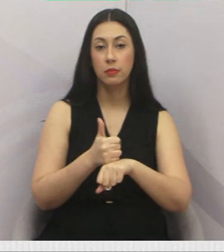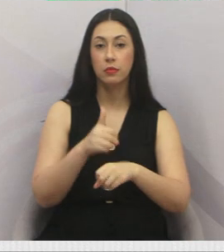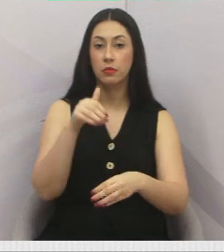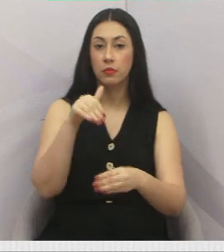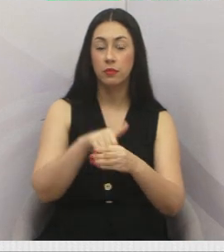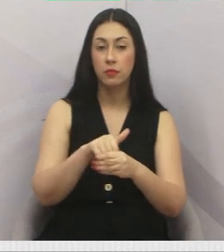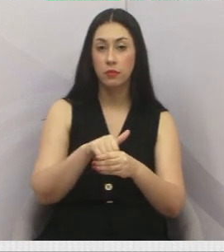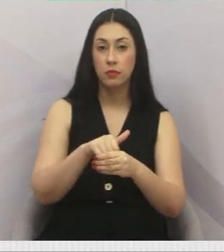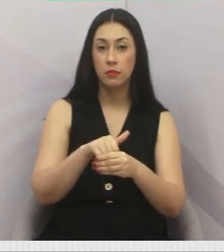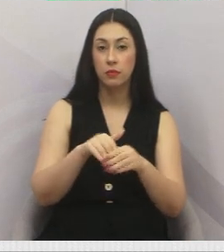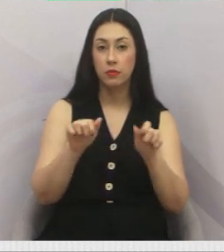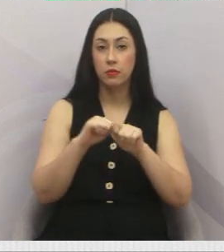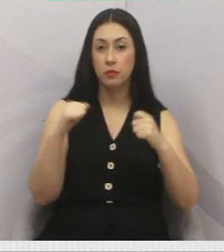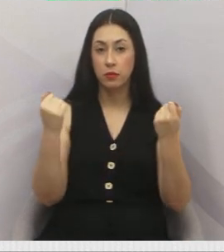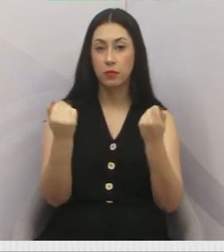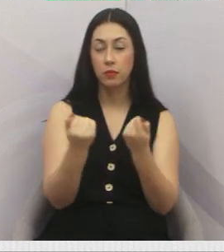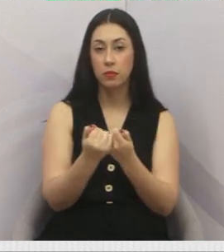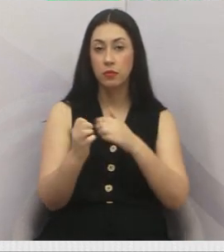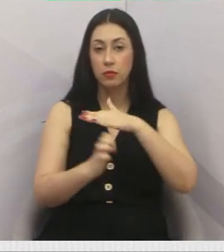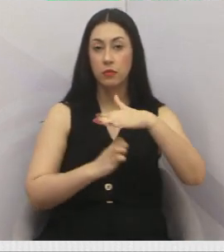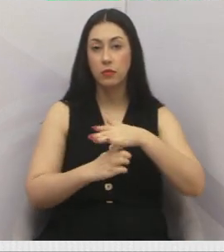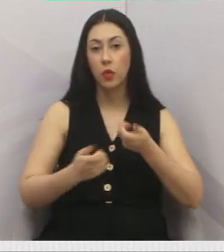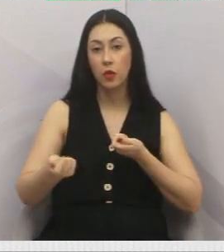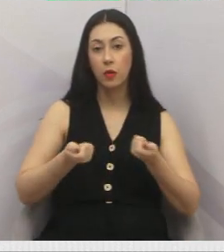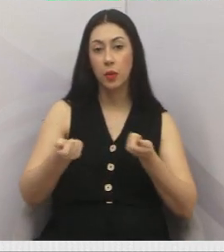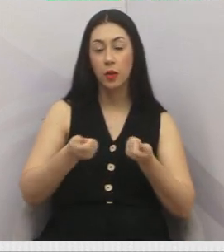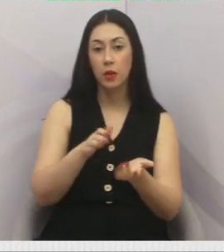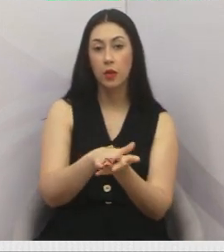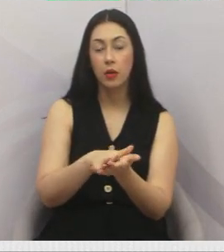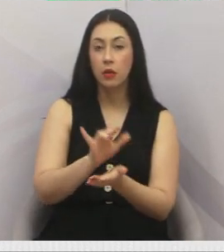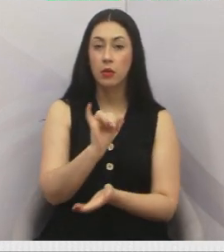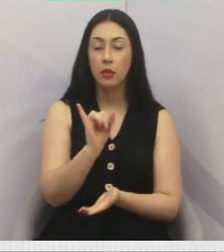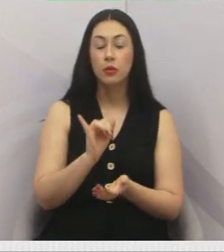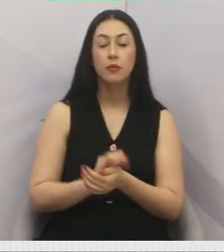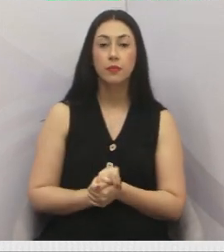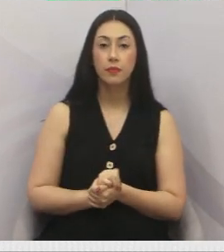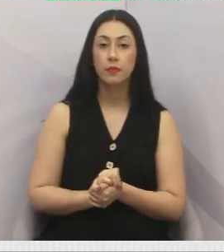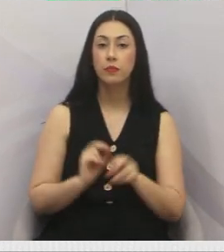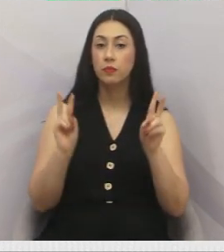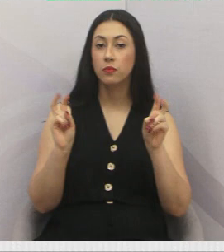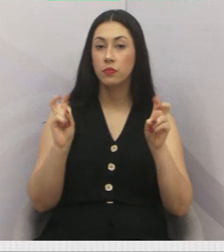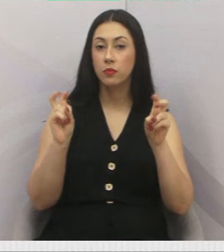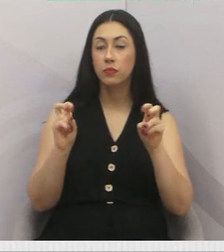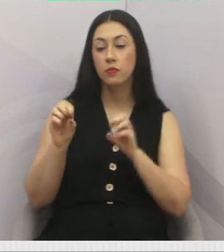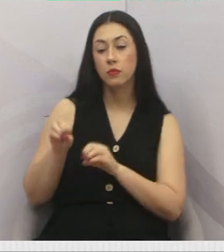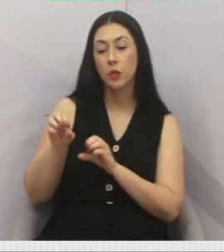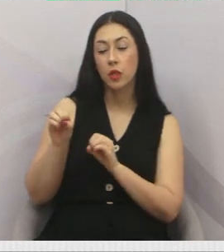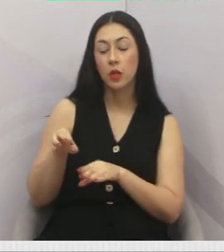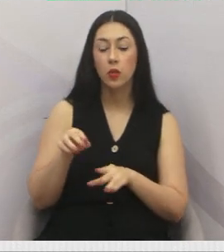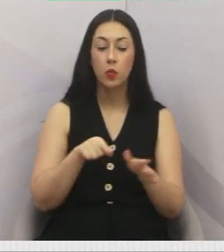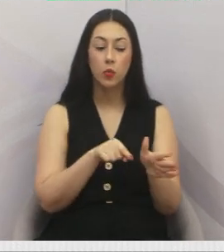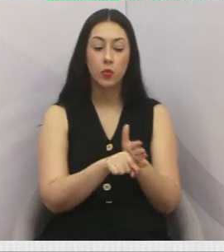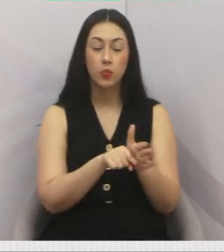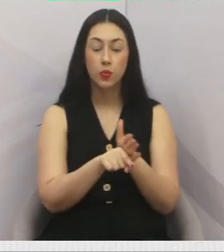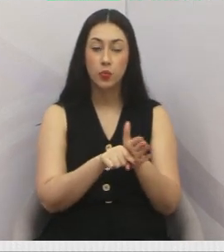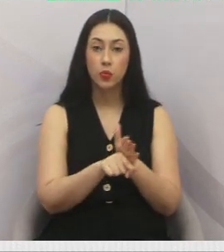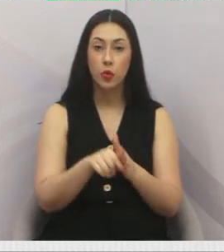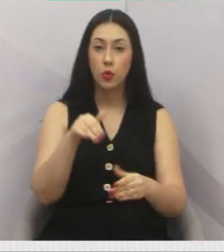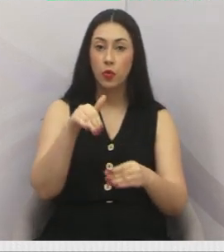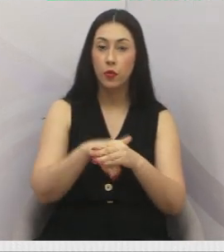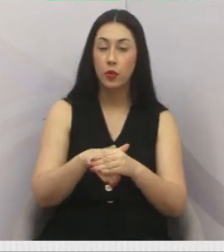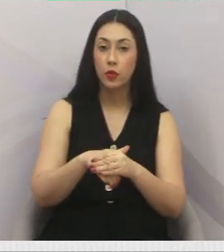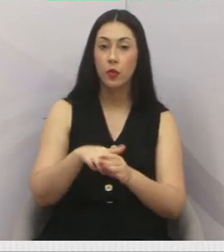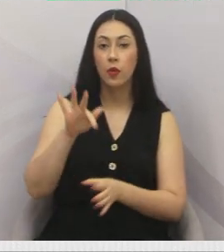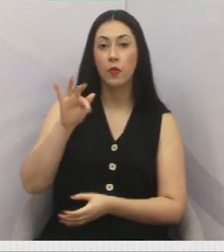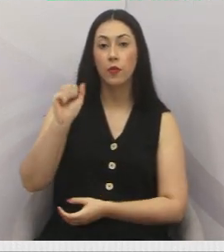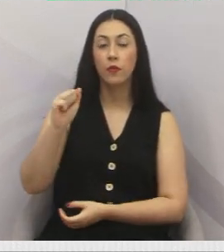Profissionais, um voto para a Associação das Empresas de Mineração de Jacareí. Segmento Entidades Acadêmicas de Pesquisa, um voto